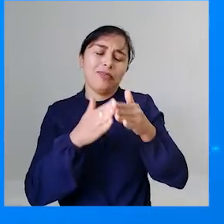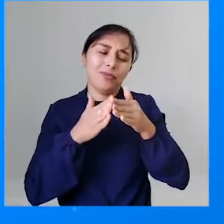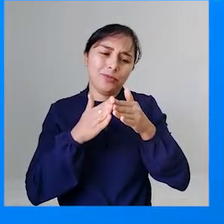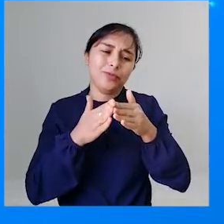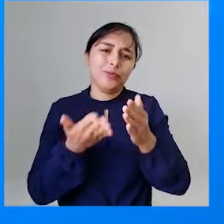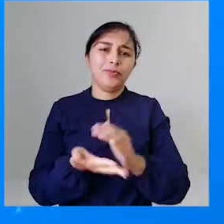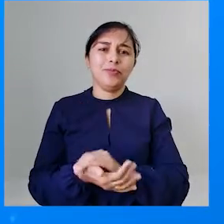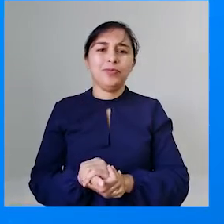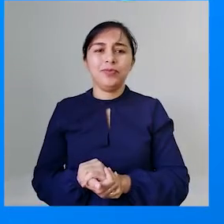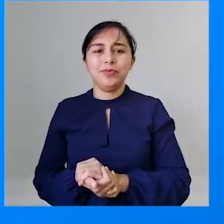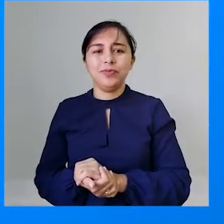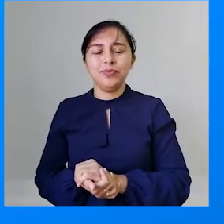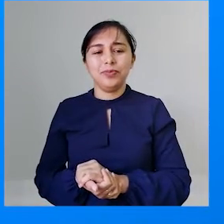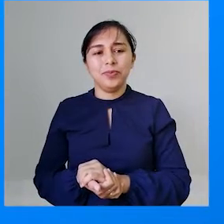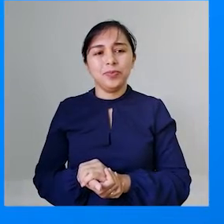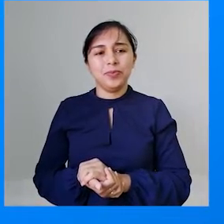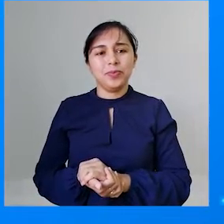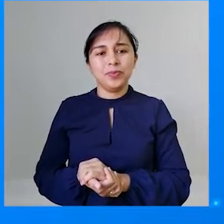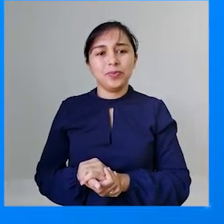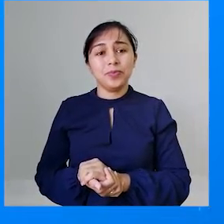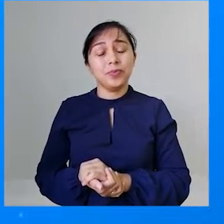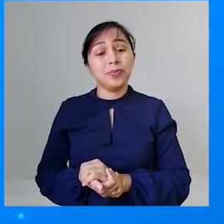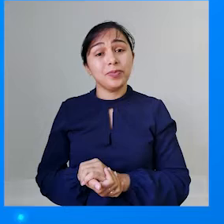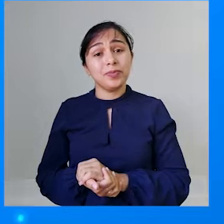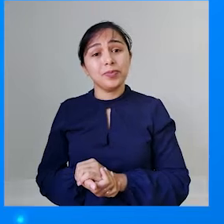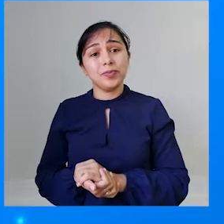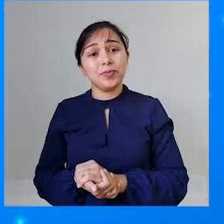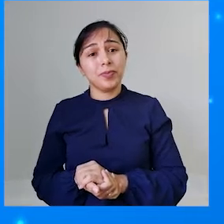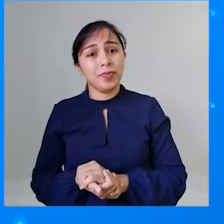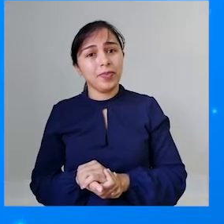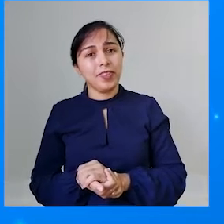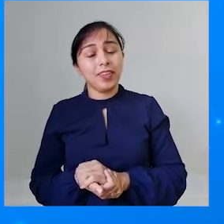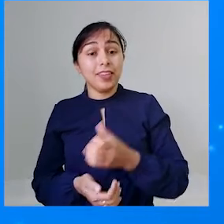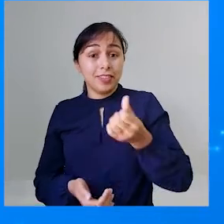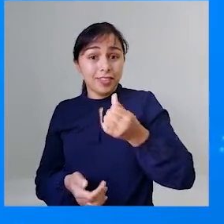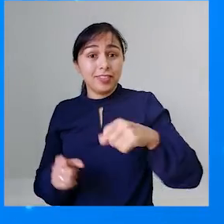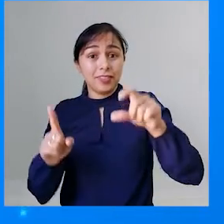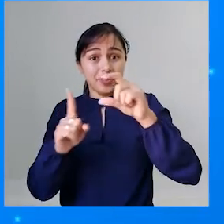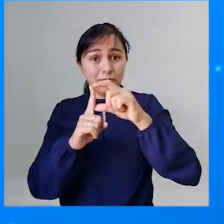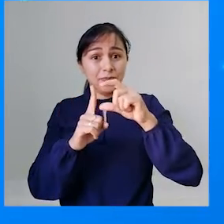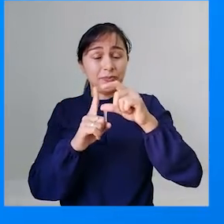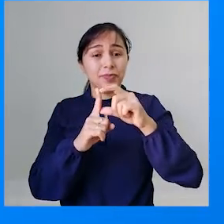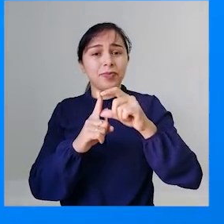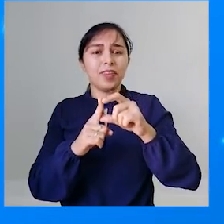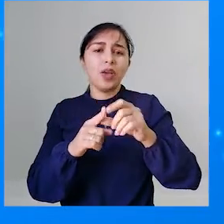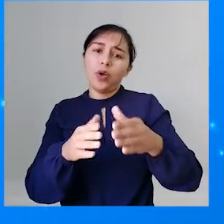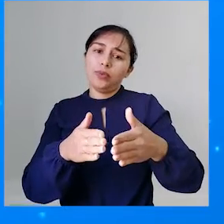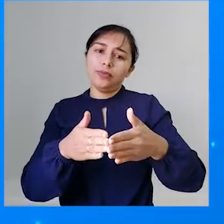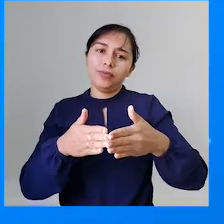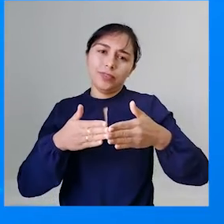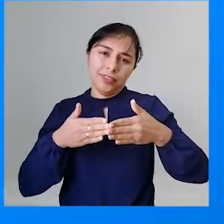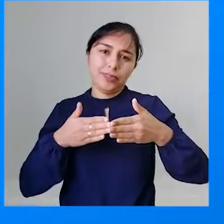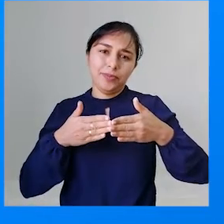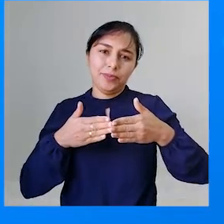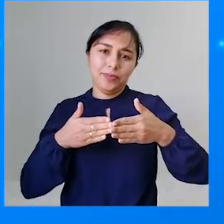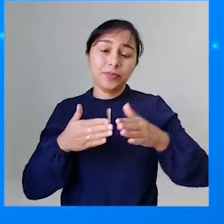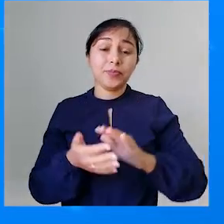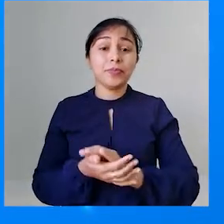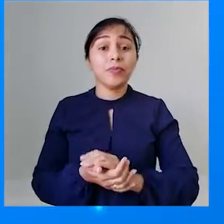amiguinho temos aqui a próxima palavra mágica com licença